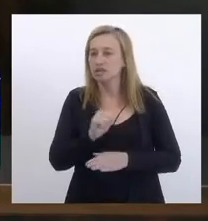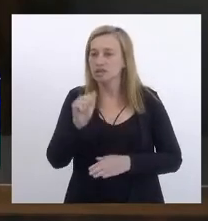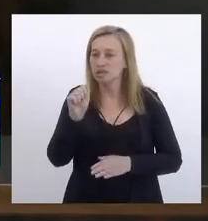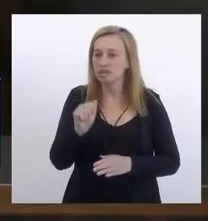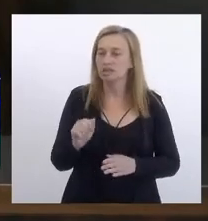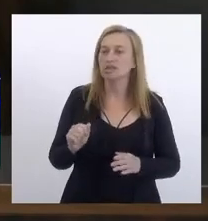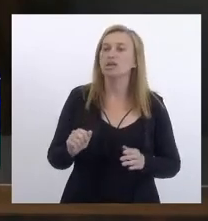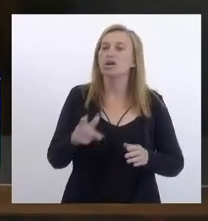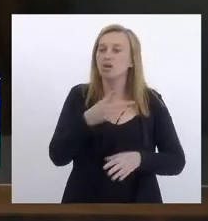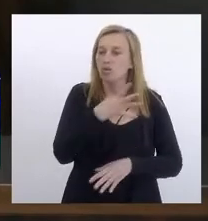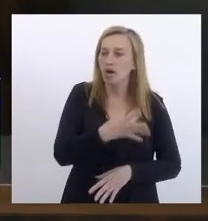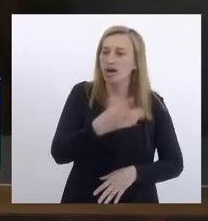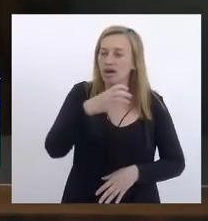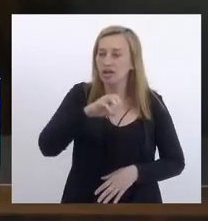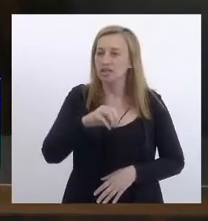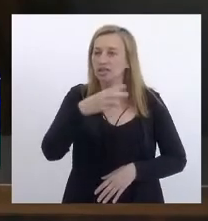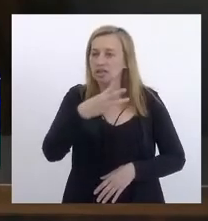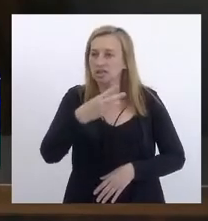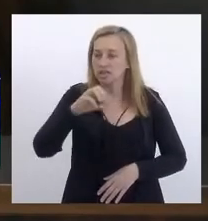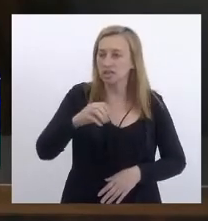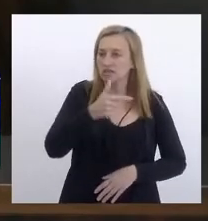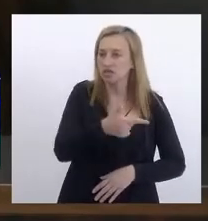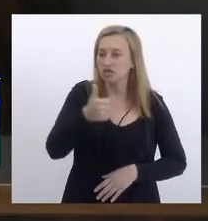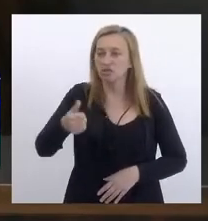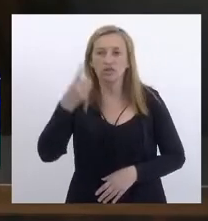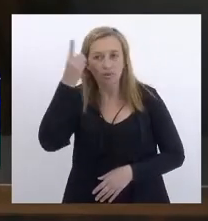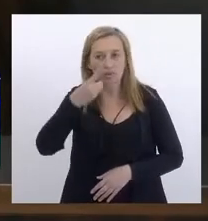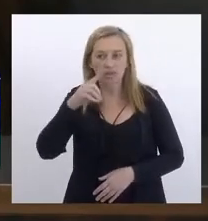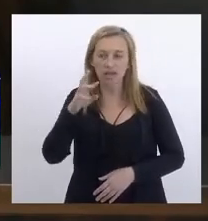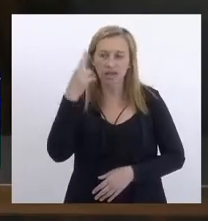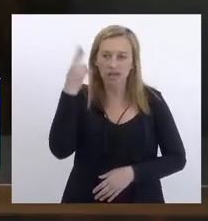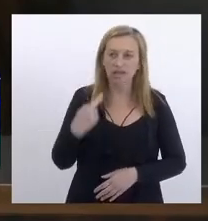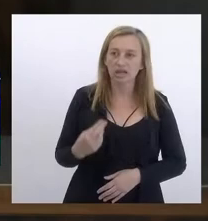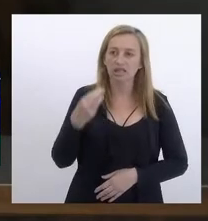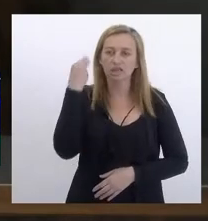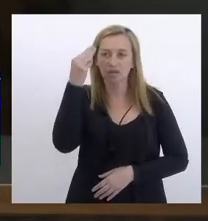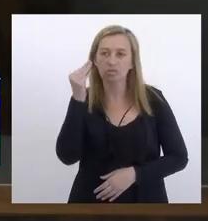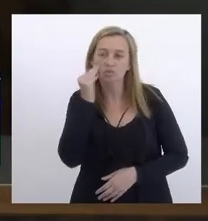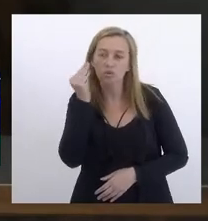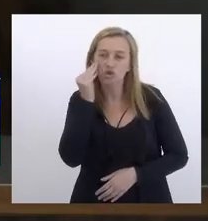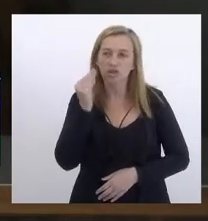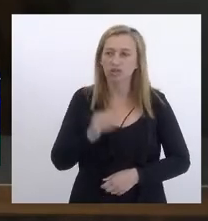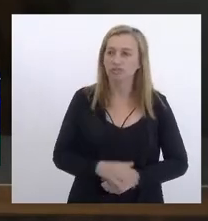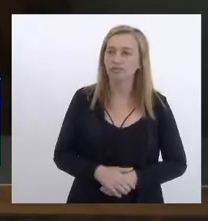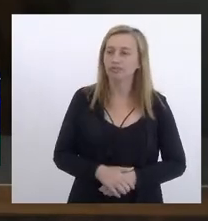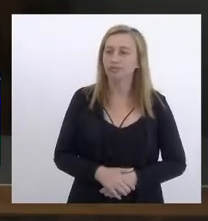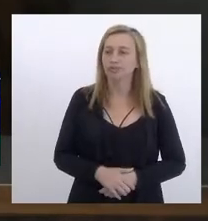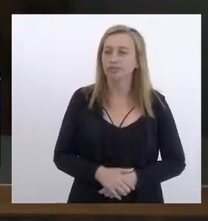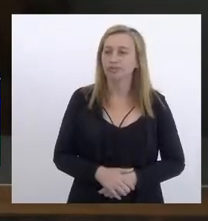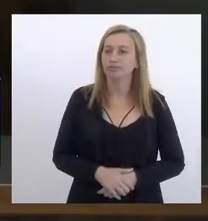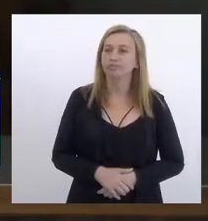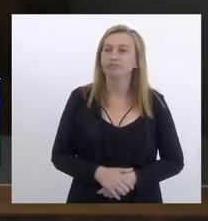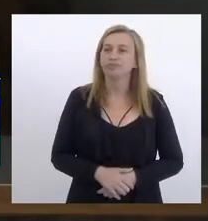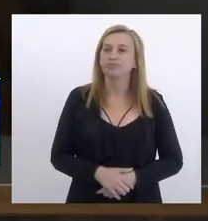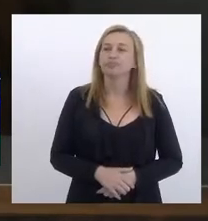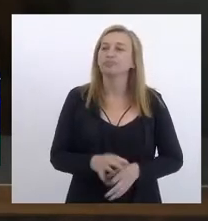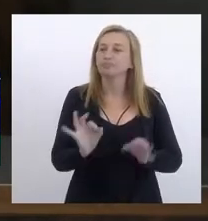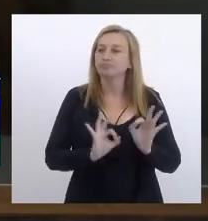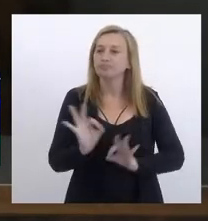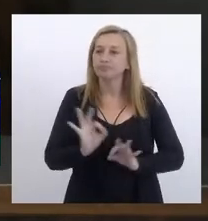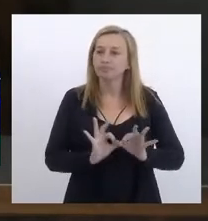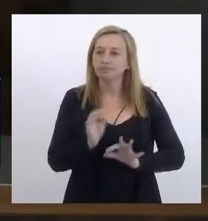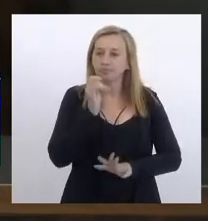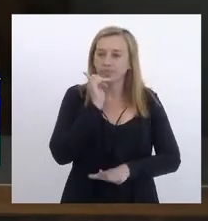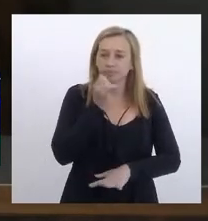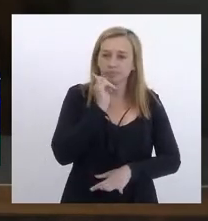de lei 4030 de 21, de autoria das deputadas Renata Souza e Mônica Francisco, que dispõe sobre a elaboração de